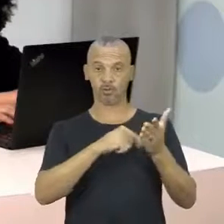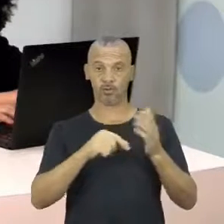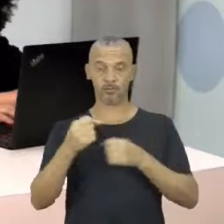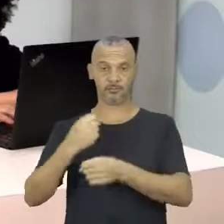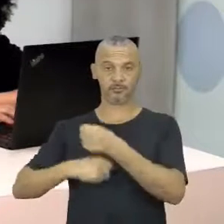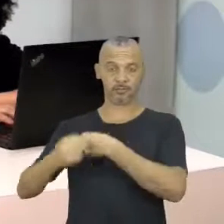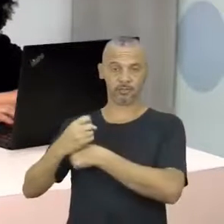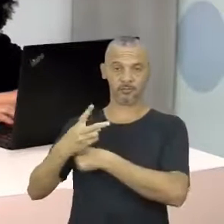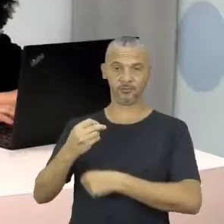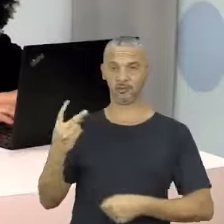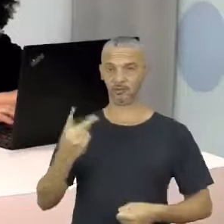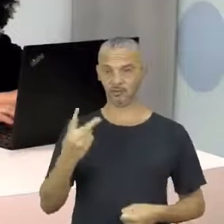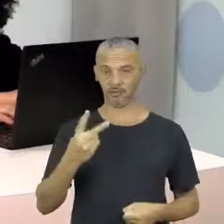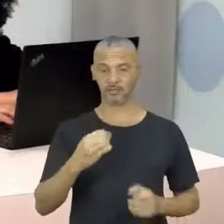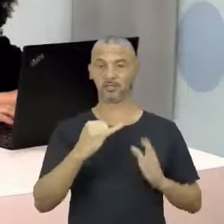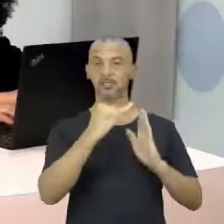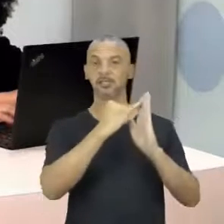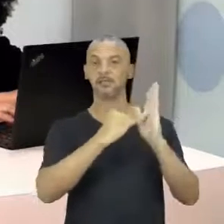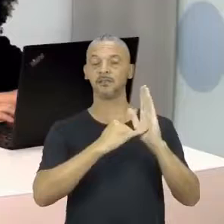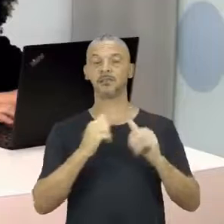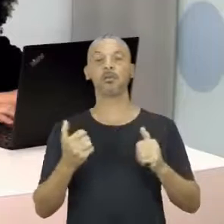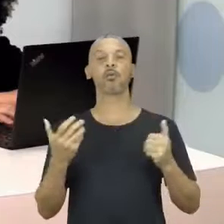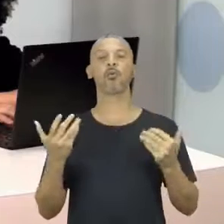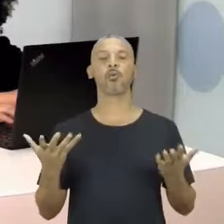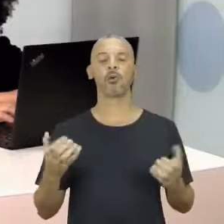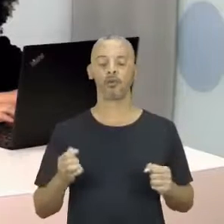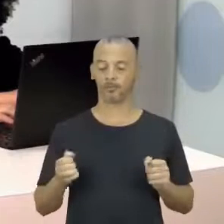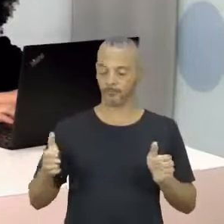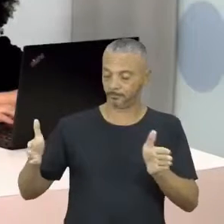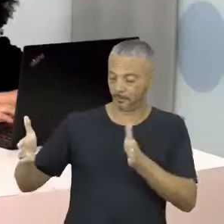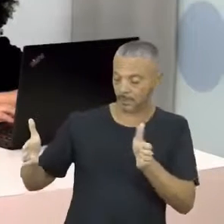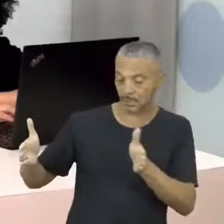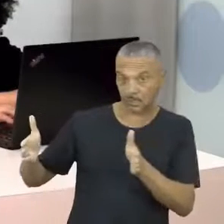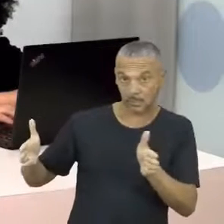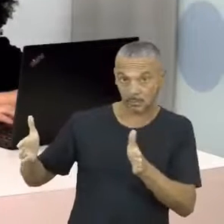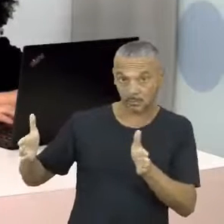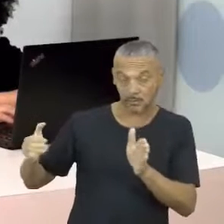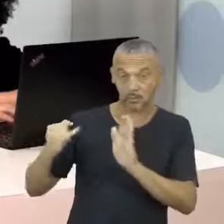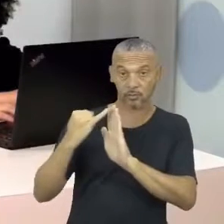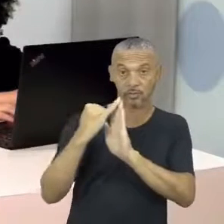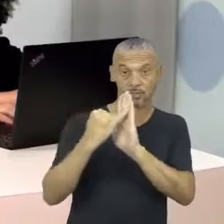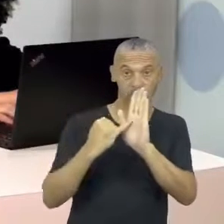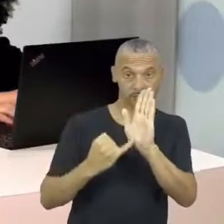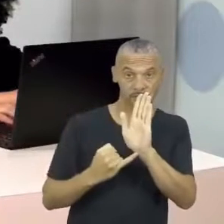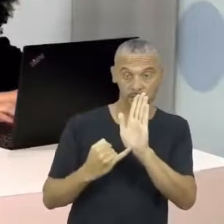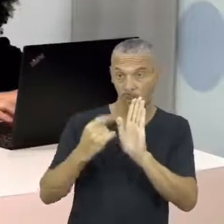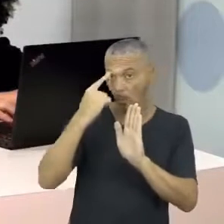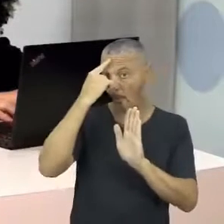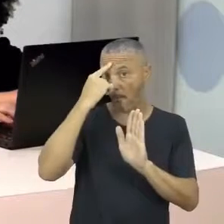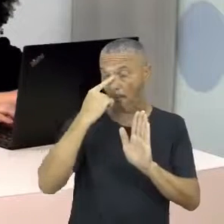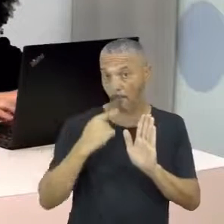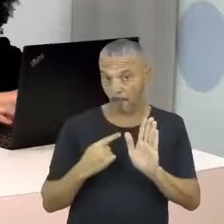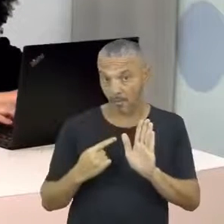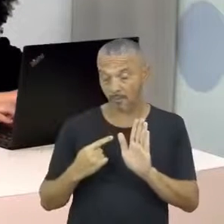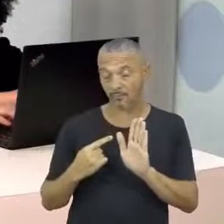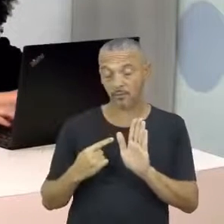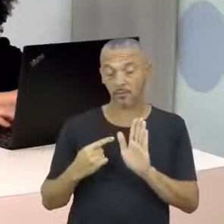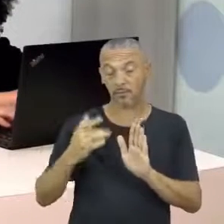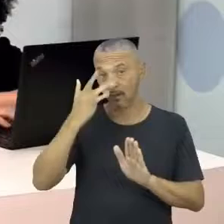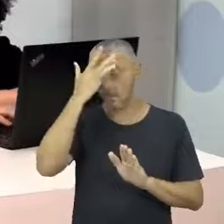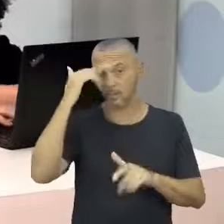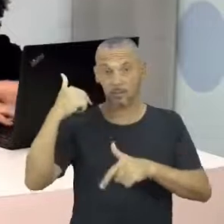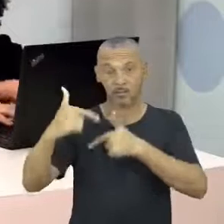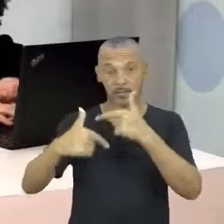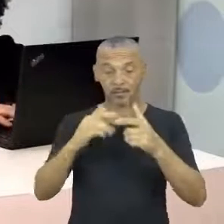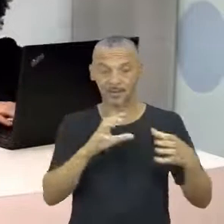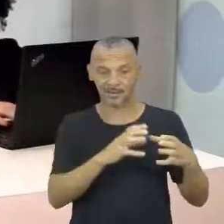2022. Faz a inscrição quando? O período de inscrição para esse perfil, né, docentes que atuam nas